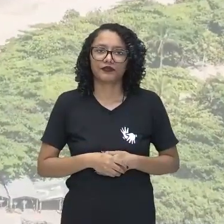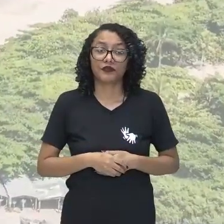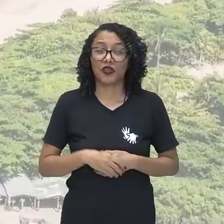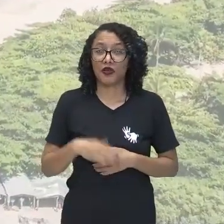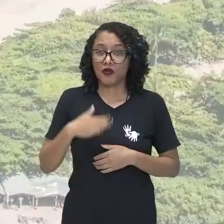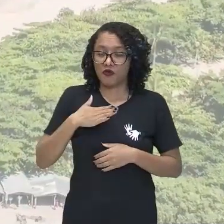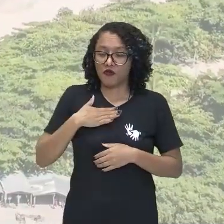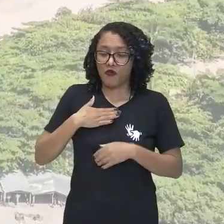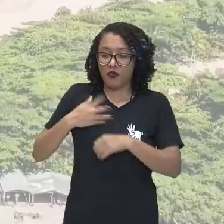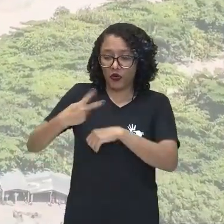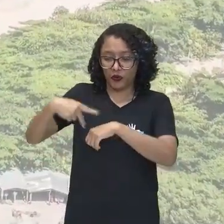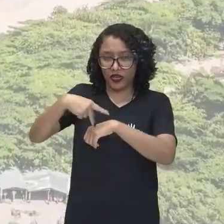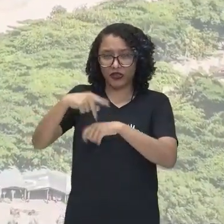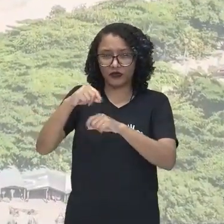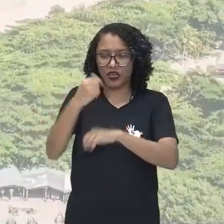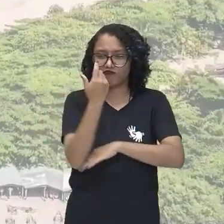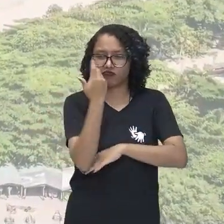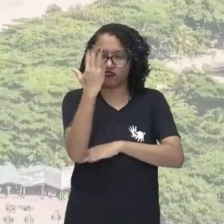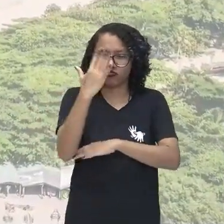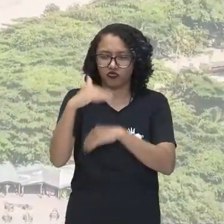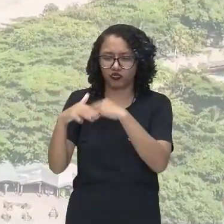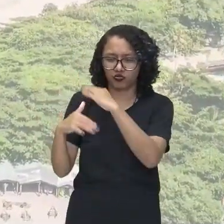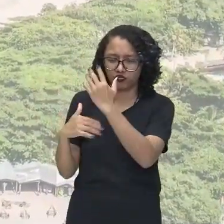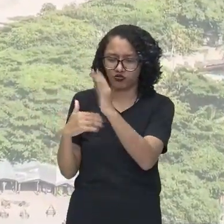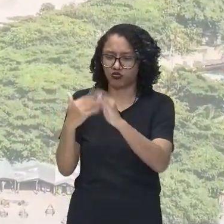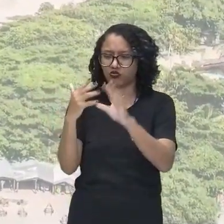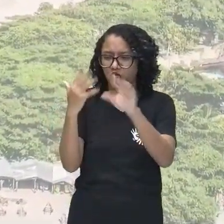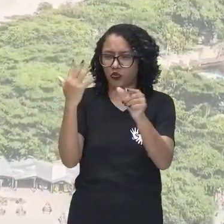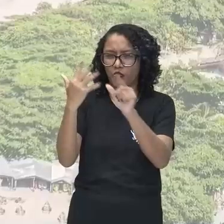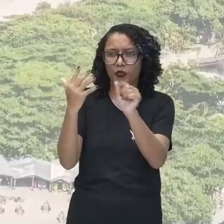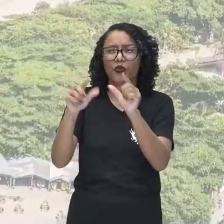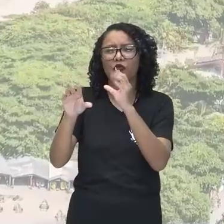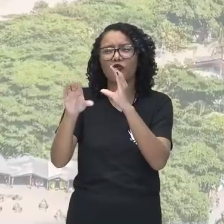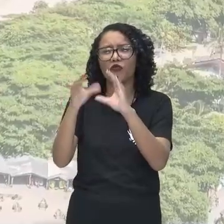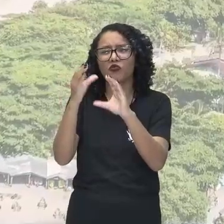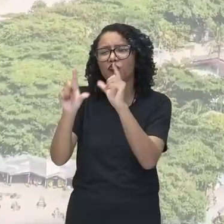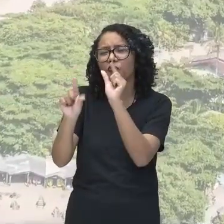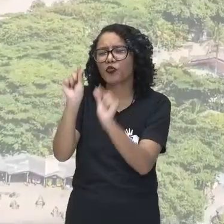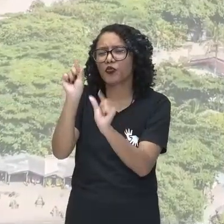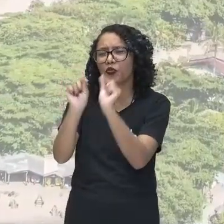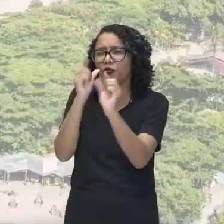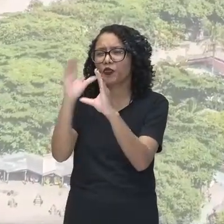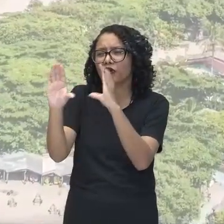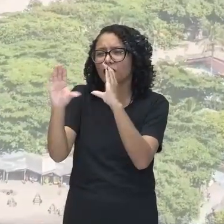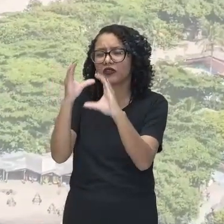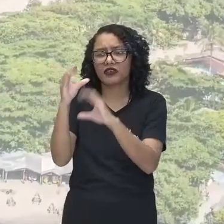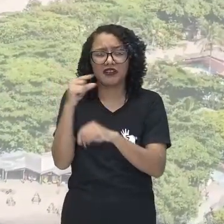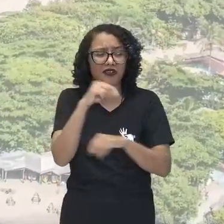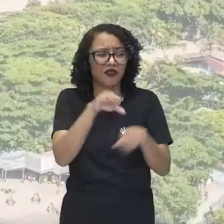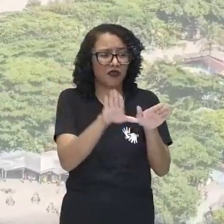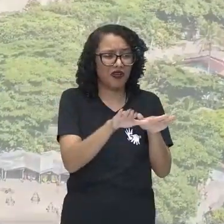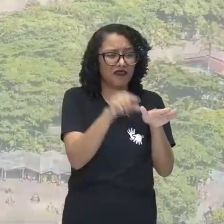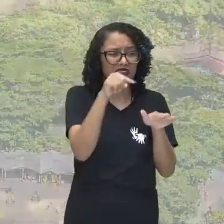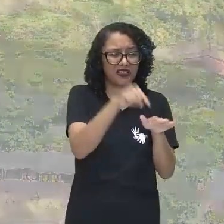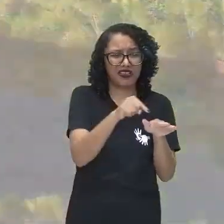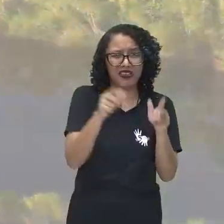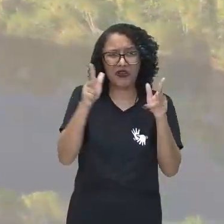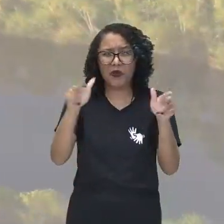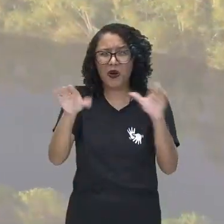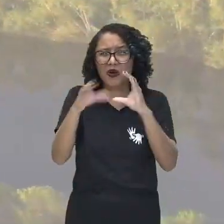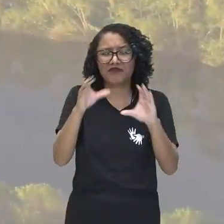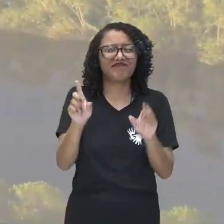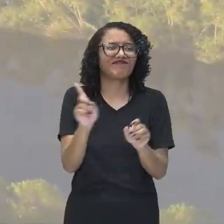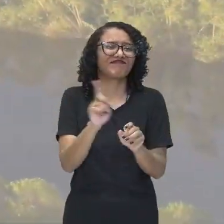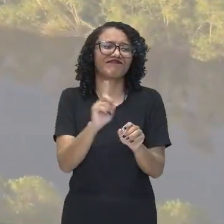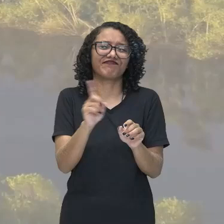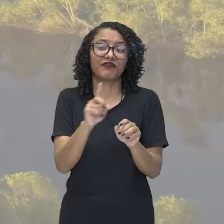Minha terra tem palmeiras, onde canta o sabiá. As aves que aqui gorjeiam não gorjeiam como lá. Nosso céu